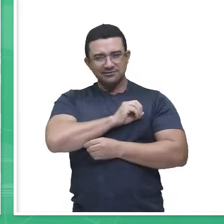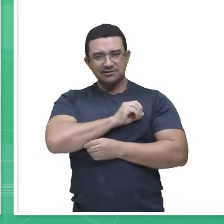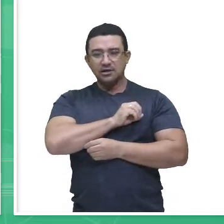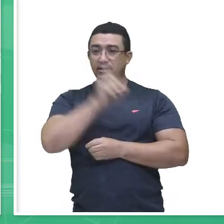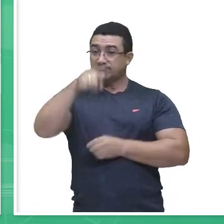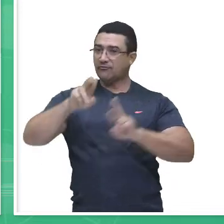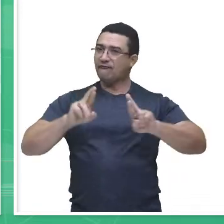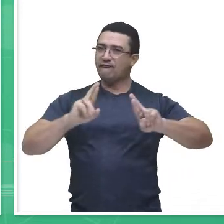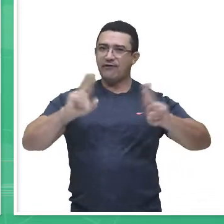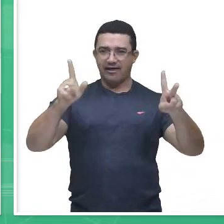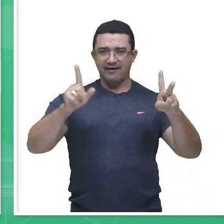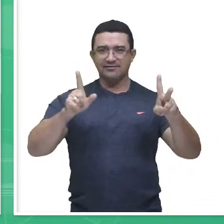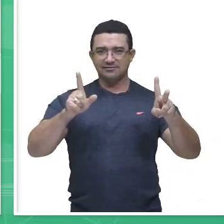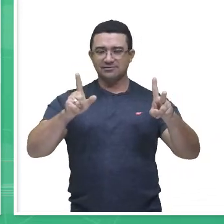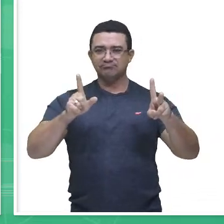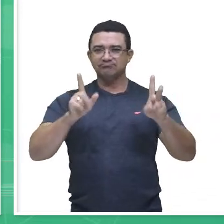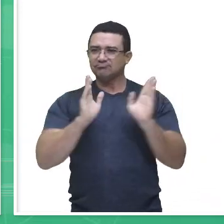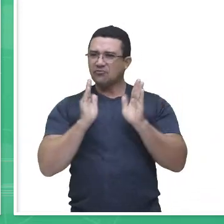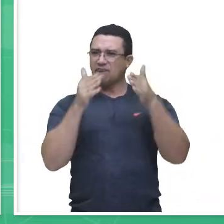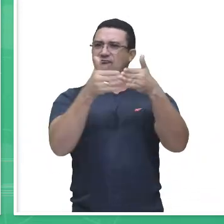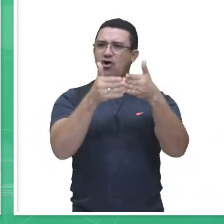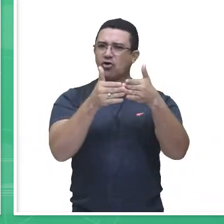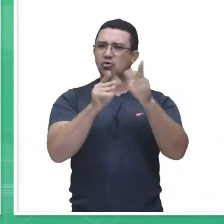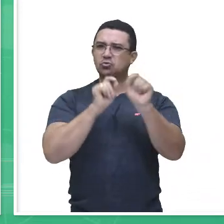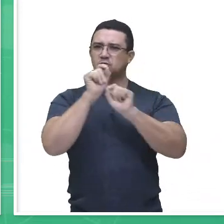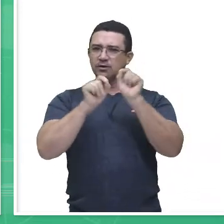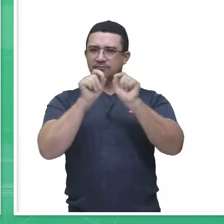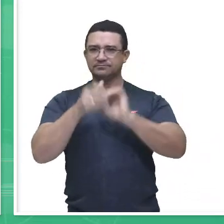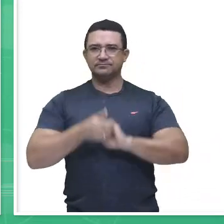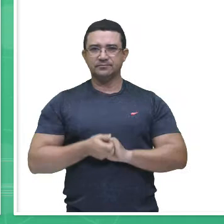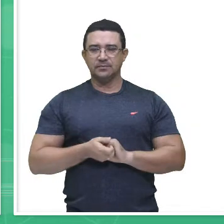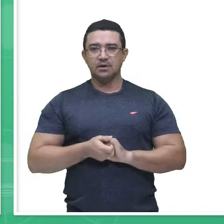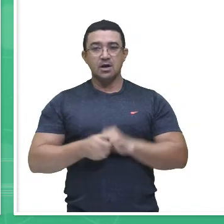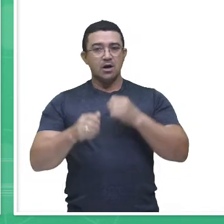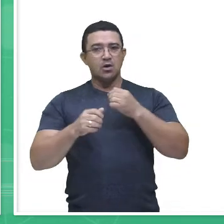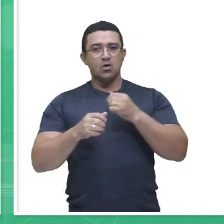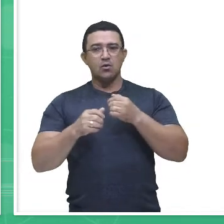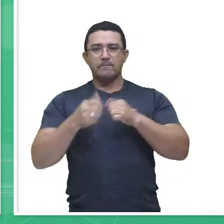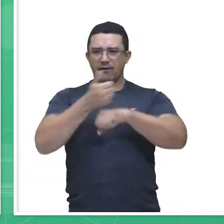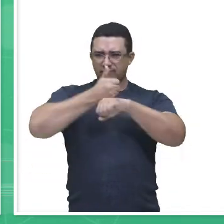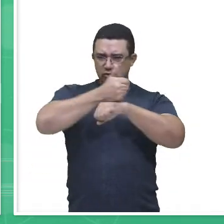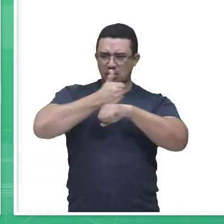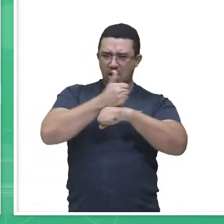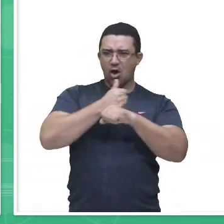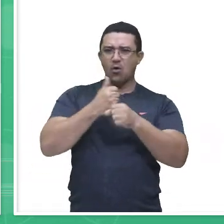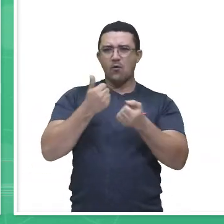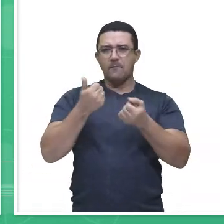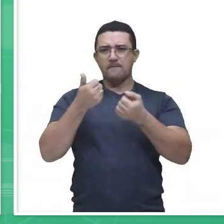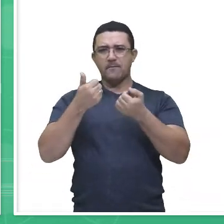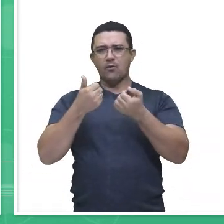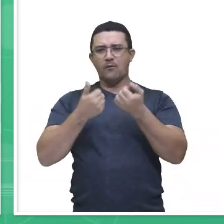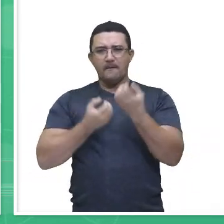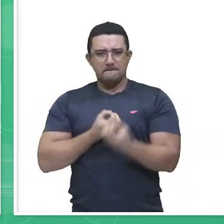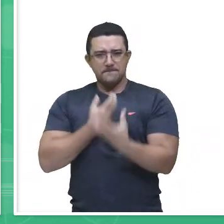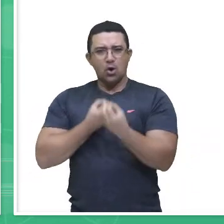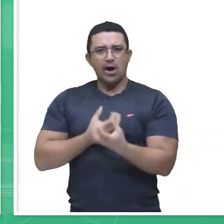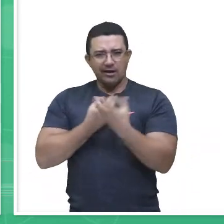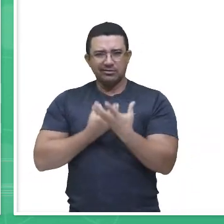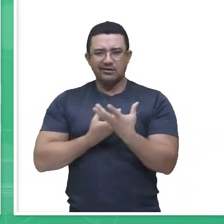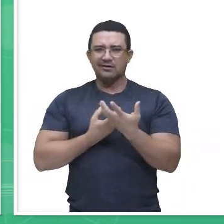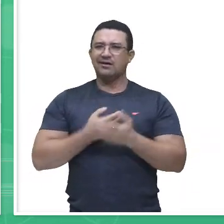geração ela vai ter mais um caráter crítico. Olha só, o poeta se mostra rebelde diante de seu momento histórico, reagindo